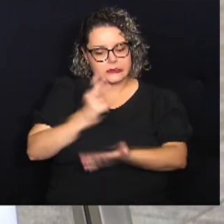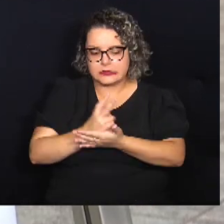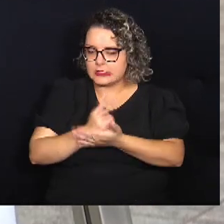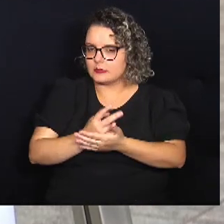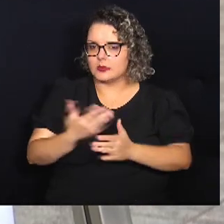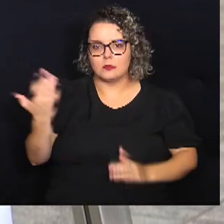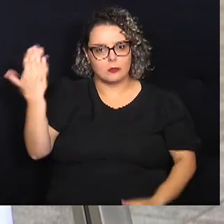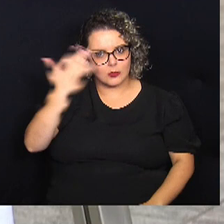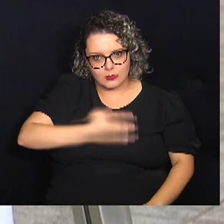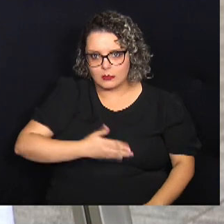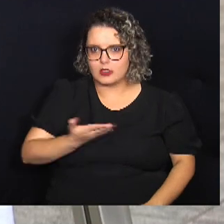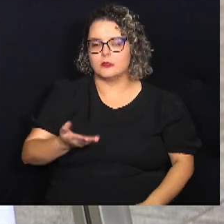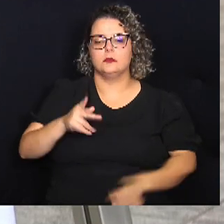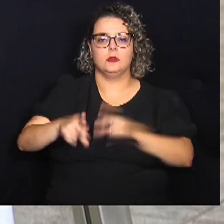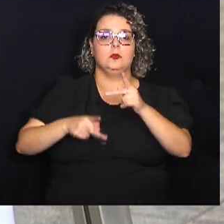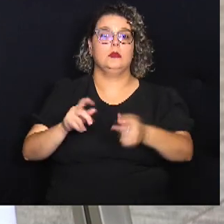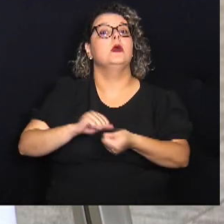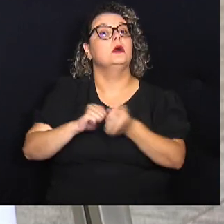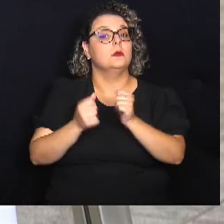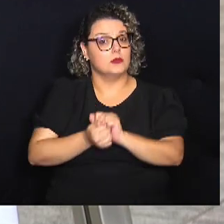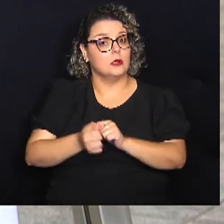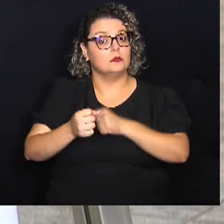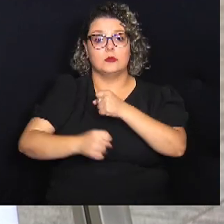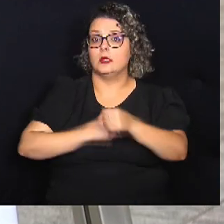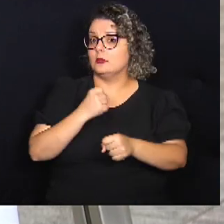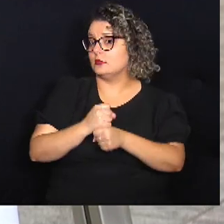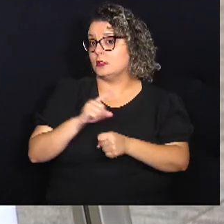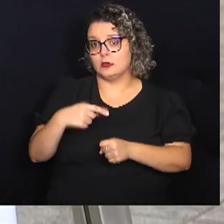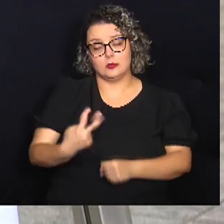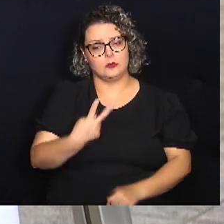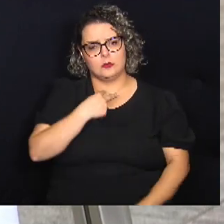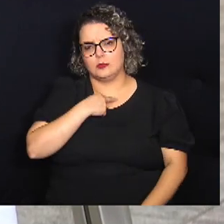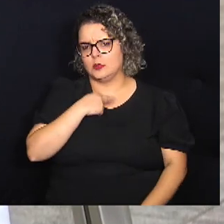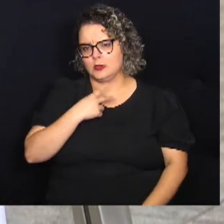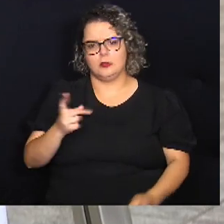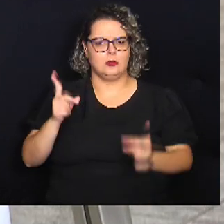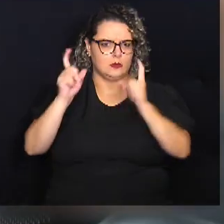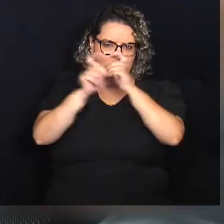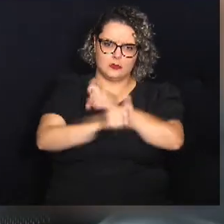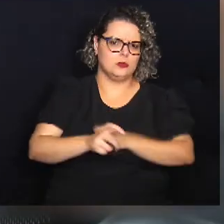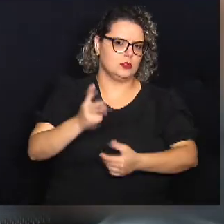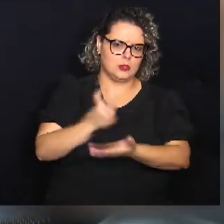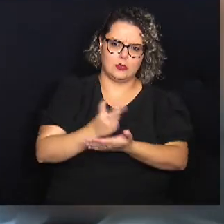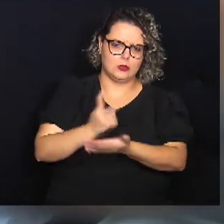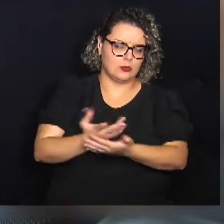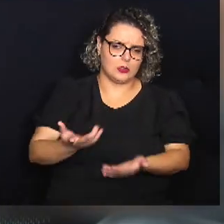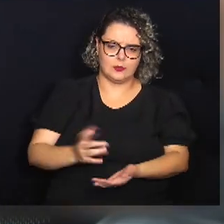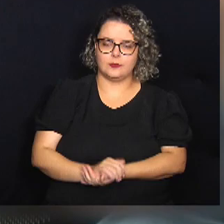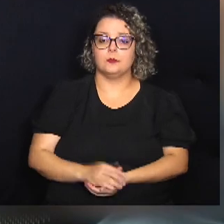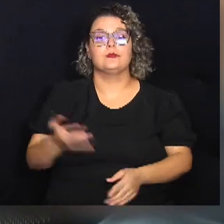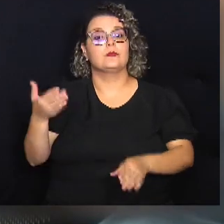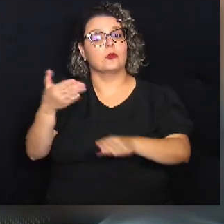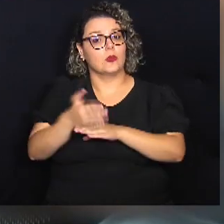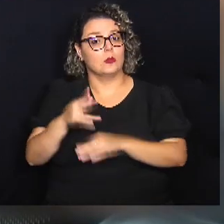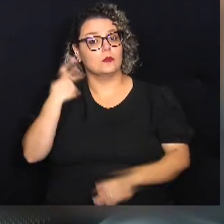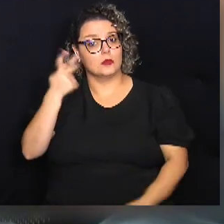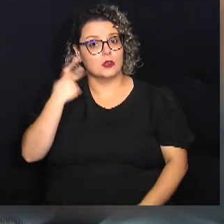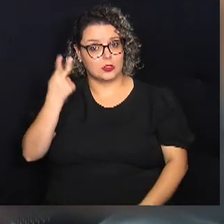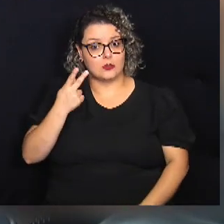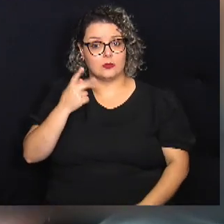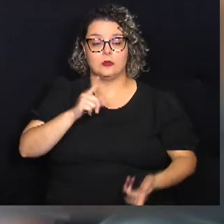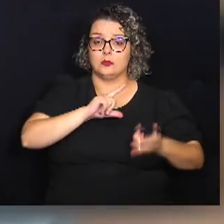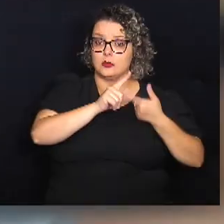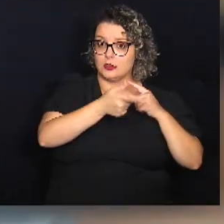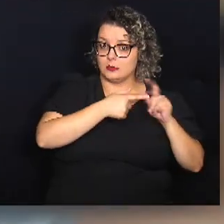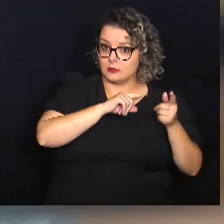para conseguirmos adaptarmos, porque o ano que vem nós não podemos ter as mesmas dificuldades que tivemos esse ano. Também participaram os parlamentares